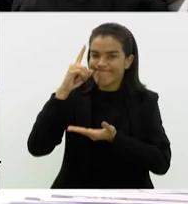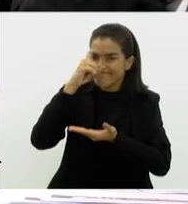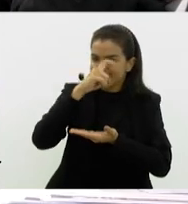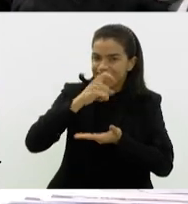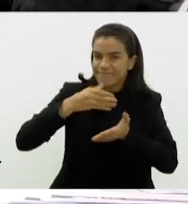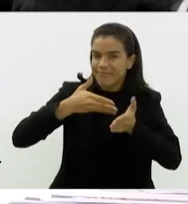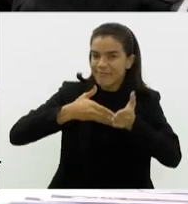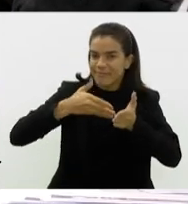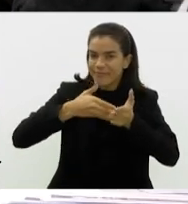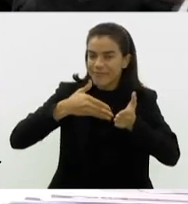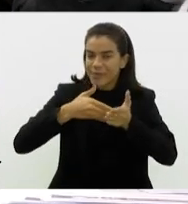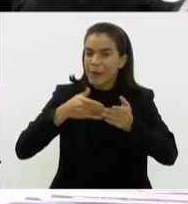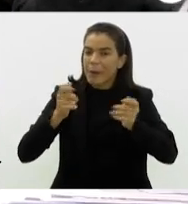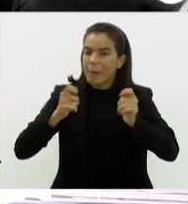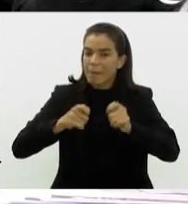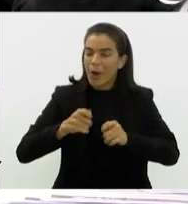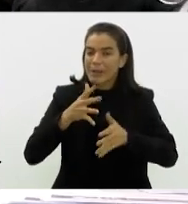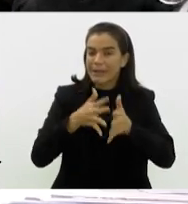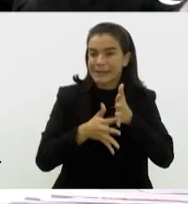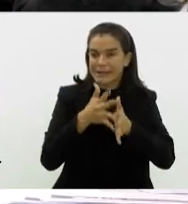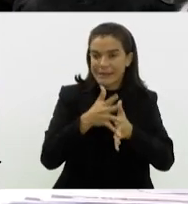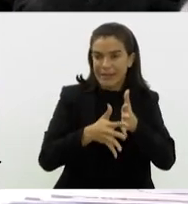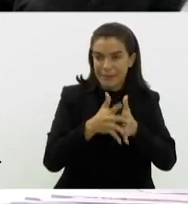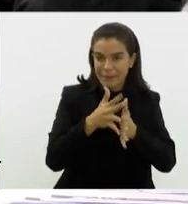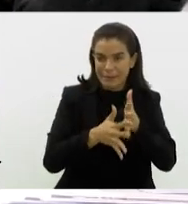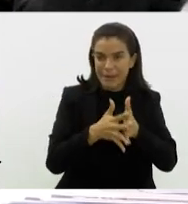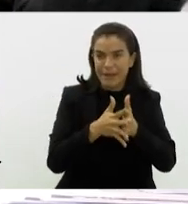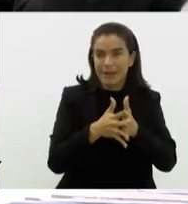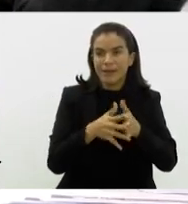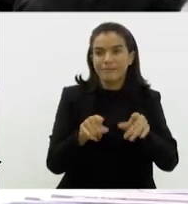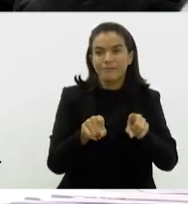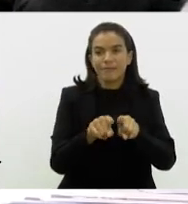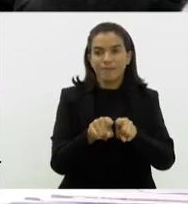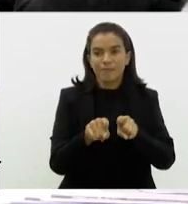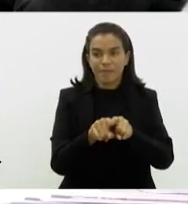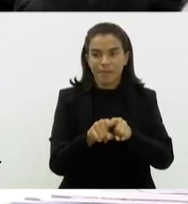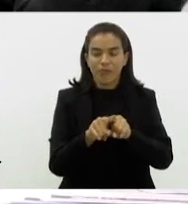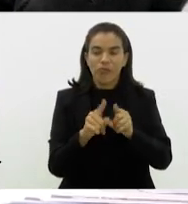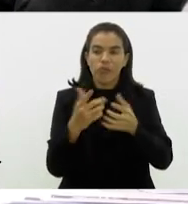dificuldade que poderia inviabilizar também o funcionamento